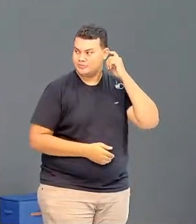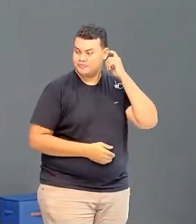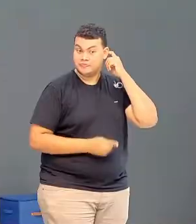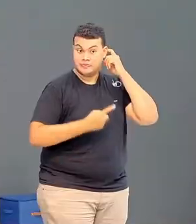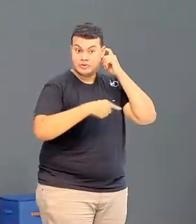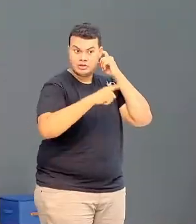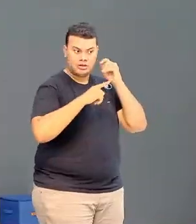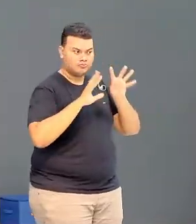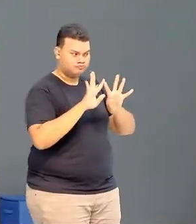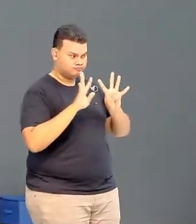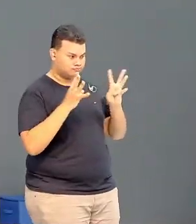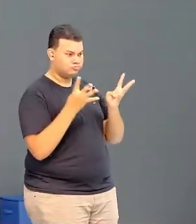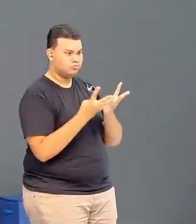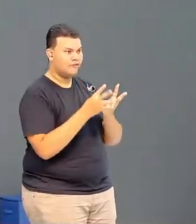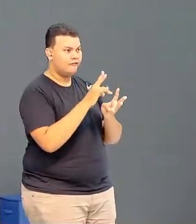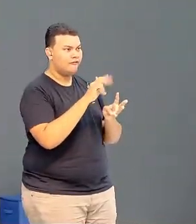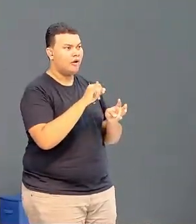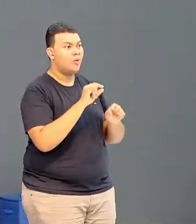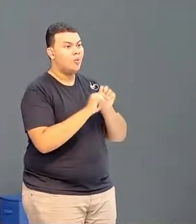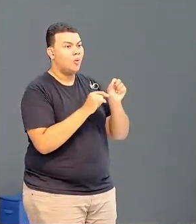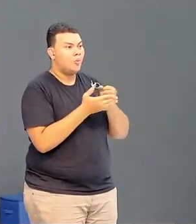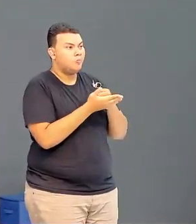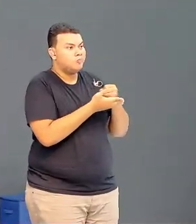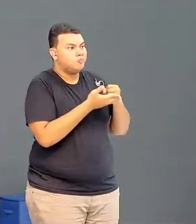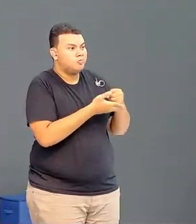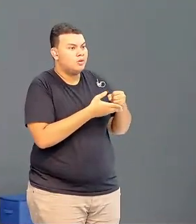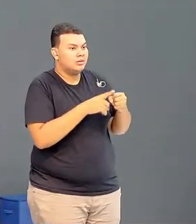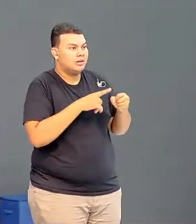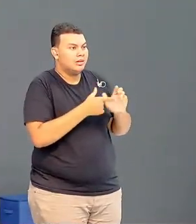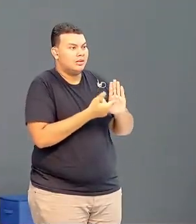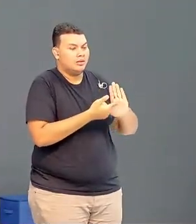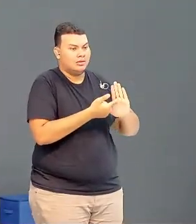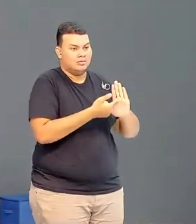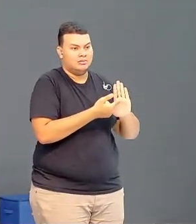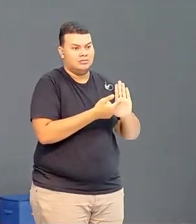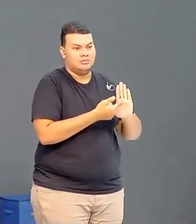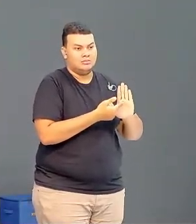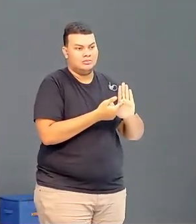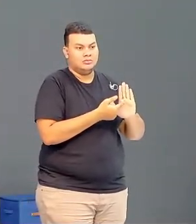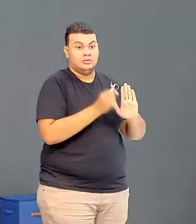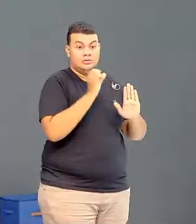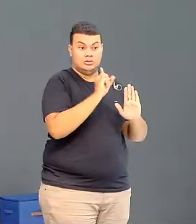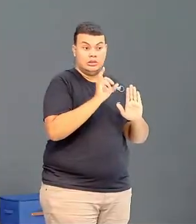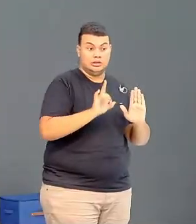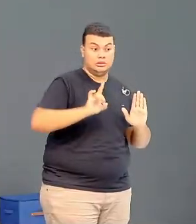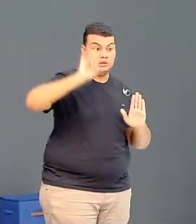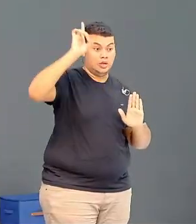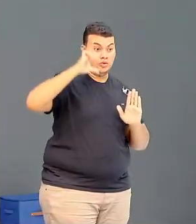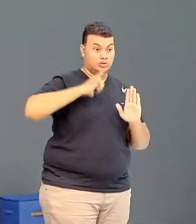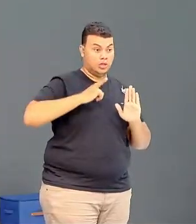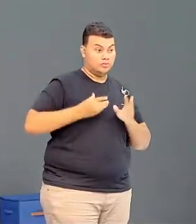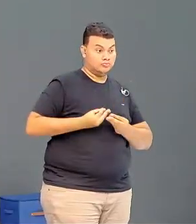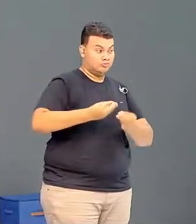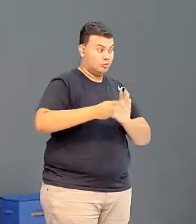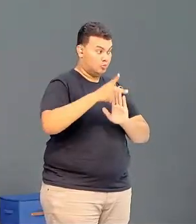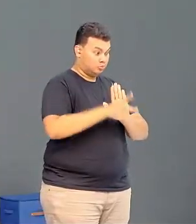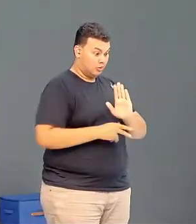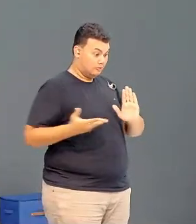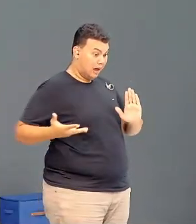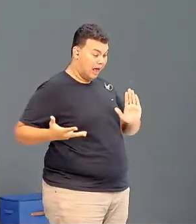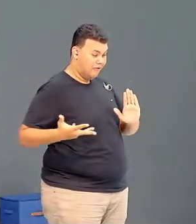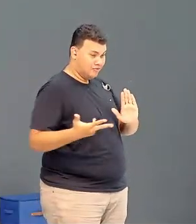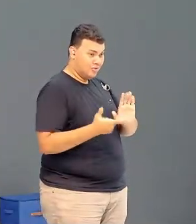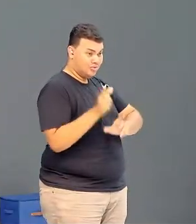Essas fortalezas, elas vão se estabelecendo desde a mais tenra idade. Quando Deus tem um projeto maravilhoso para